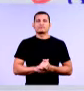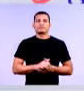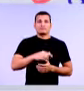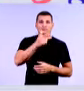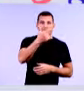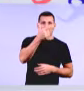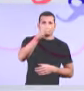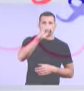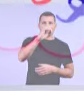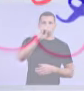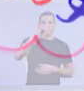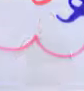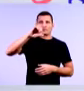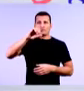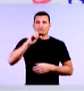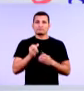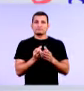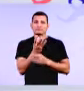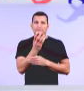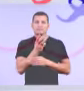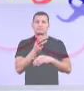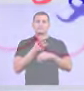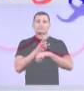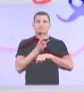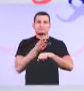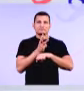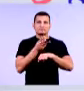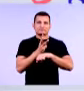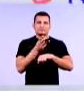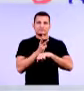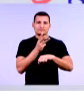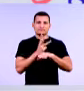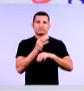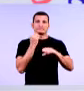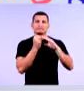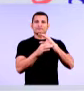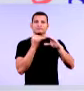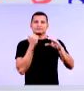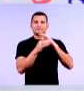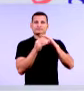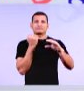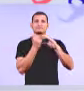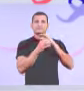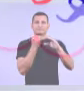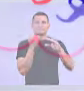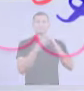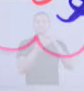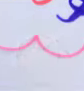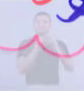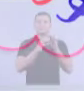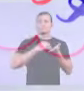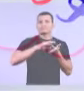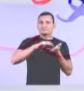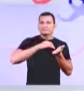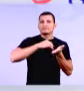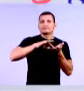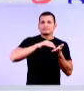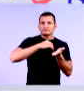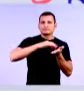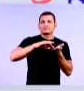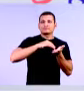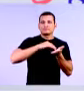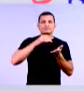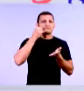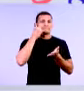2009. Surge o WhatsApp, um aplicativo de mensagens multiplataforma que permite trocar mensagens pelo celular